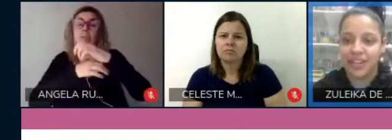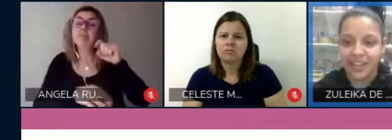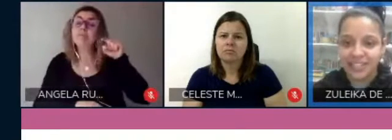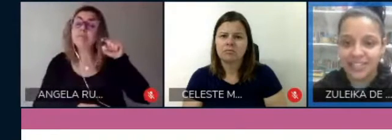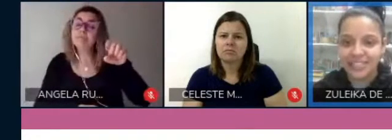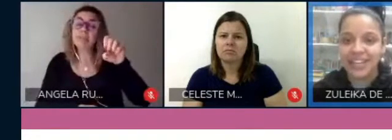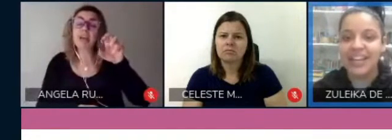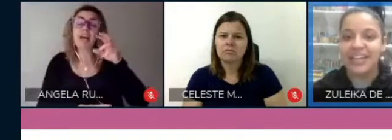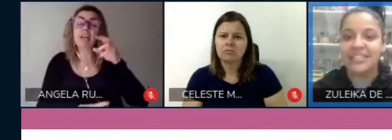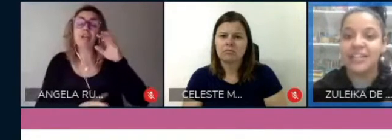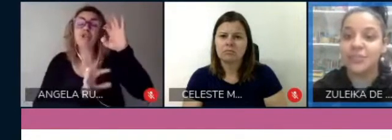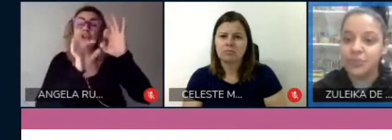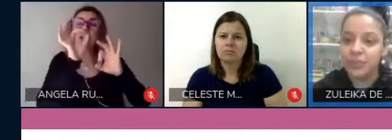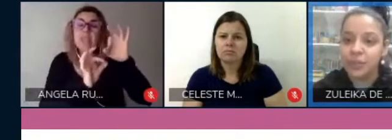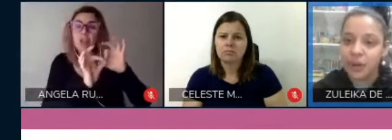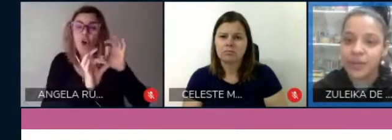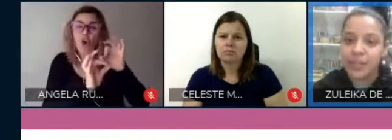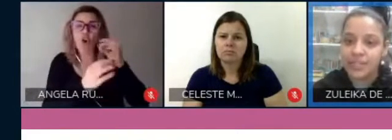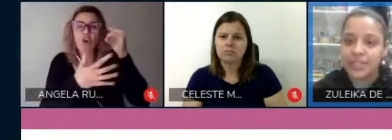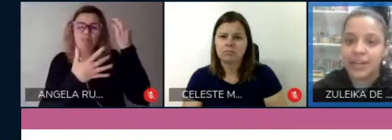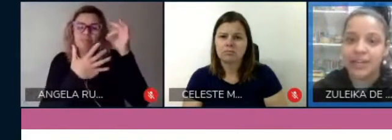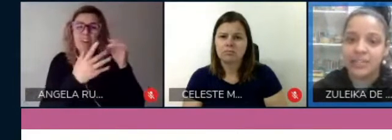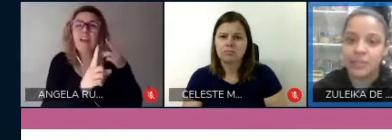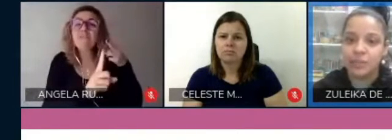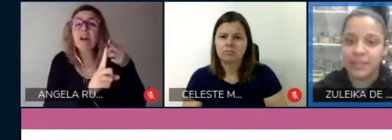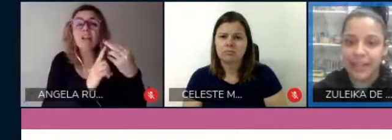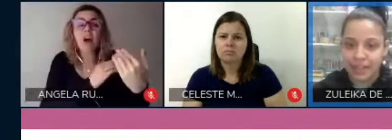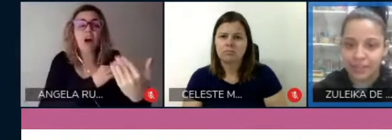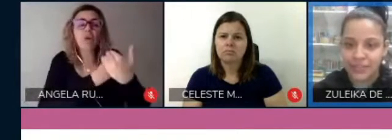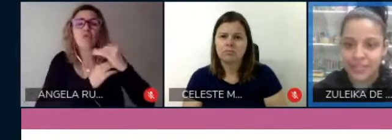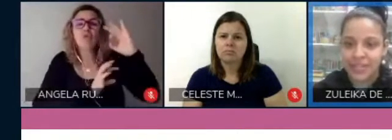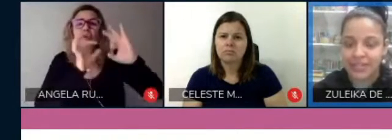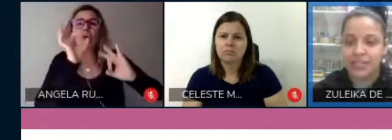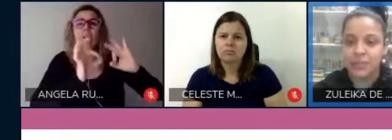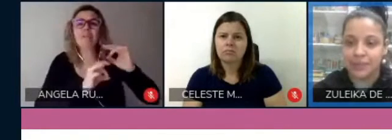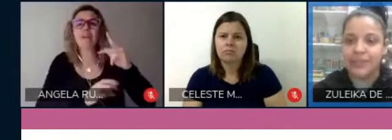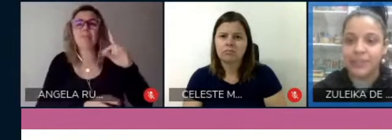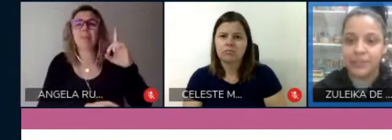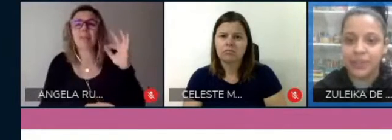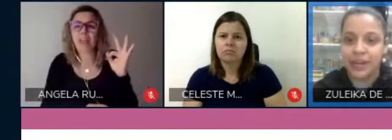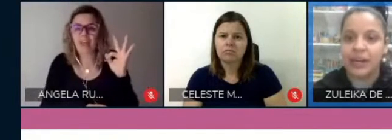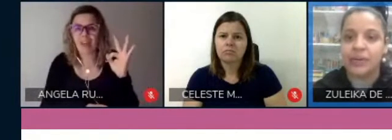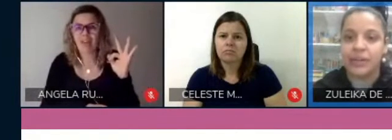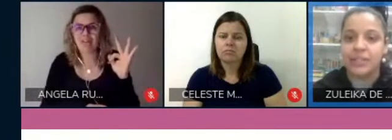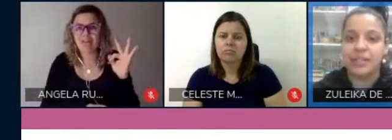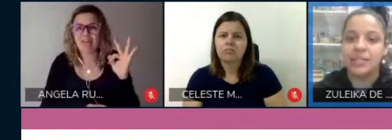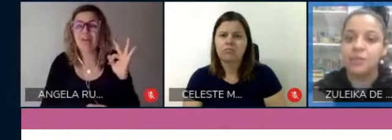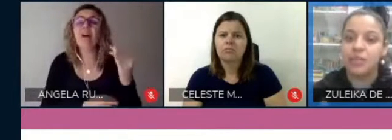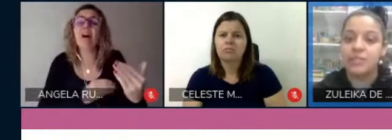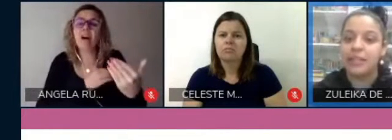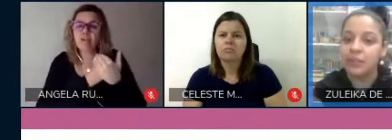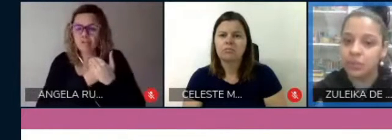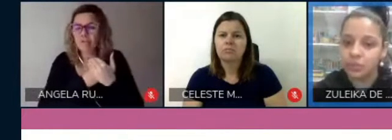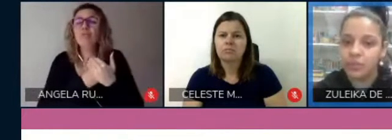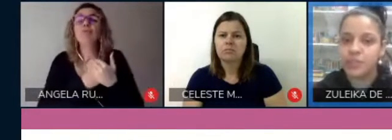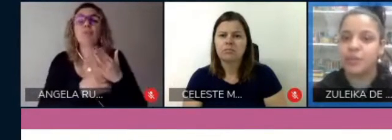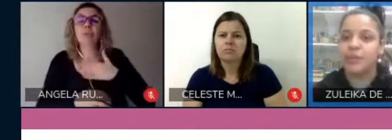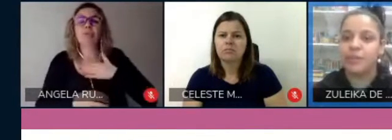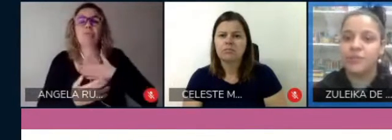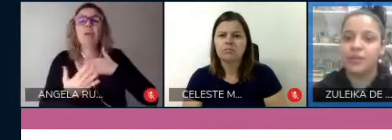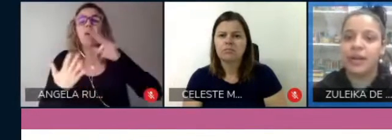gerenciadores de referências, eles ajudam a organizar esses PDFs. Eles podem ajudar a organizar as